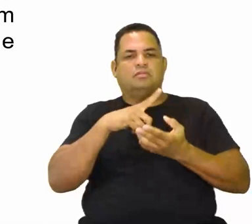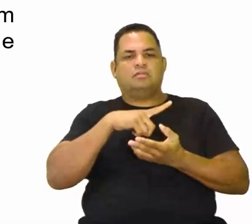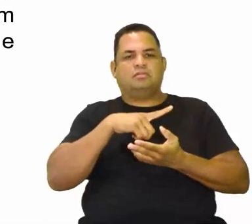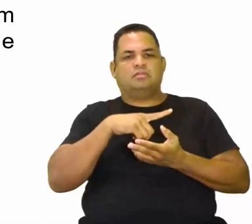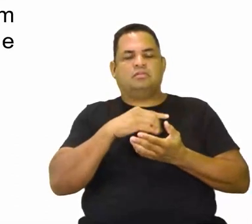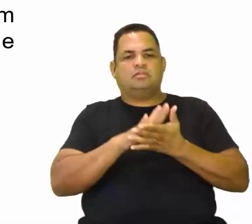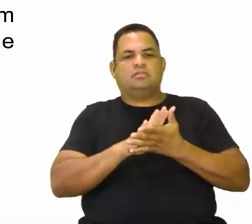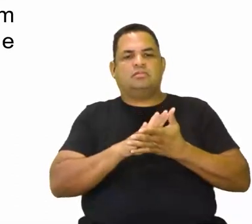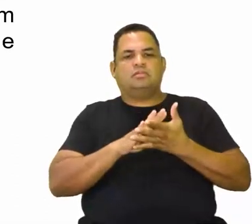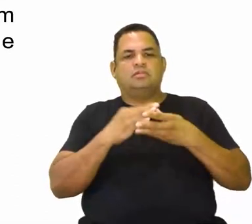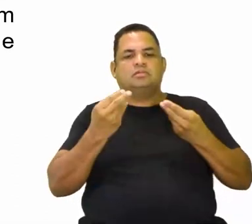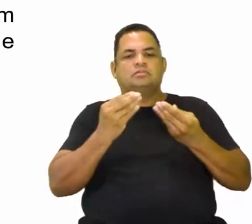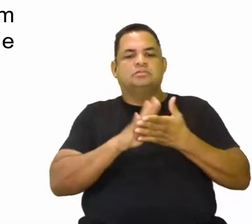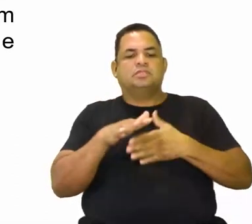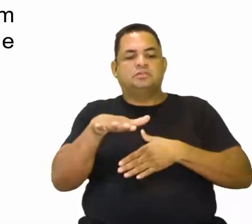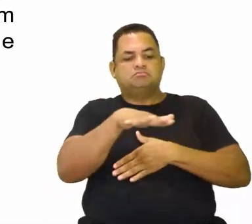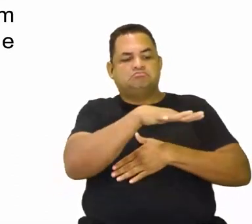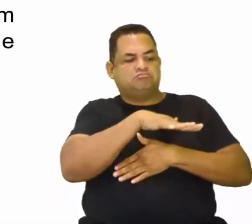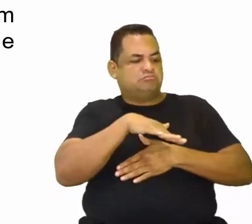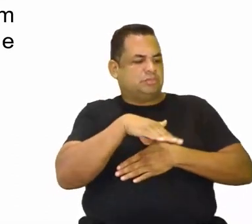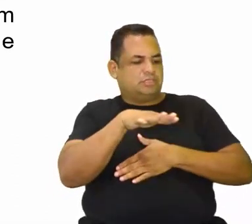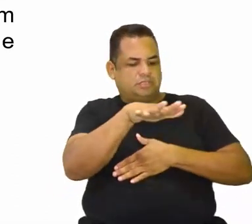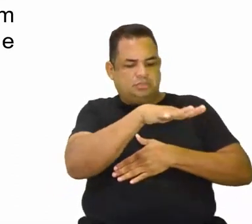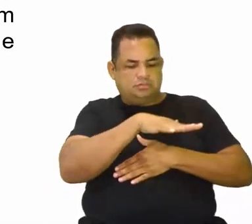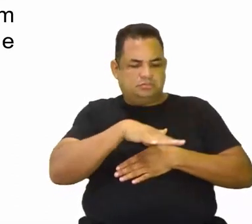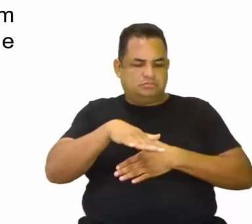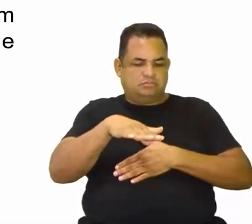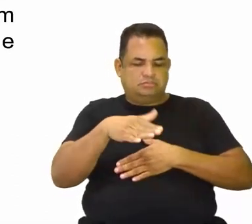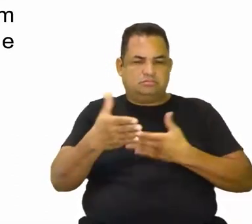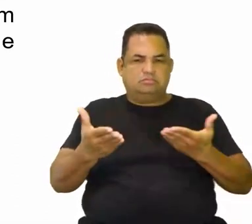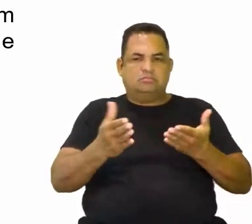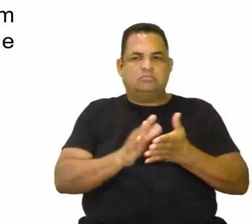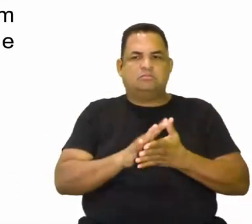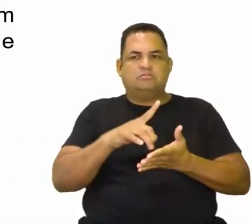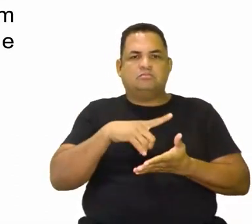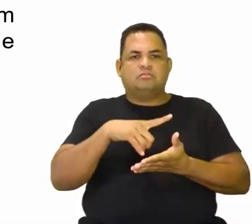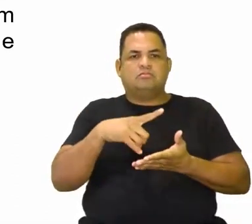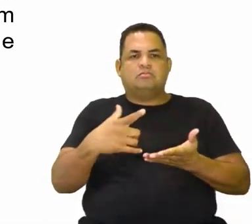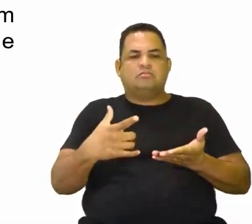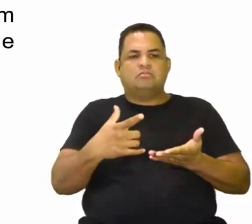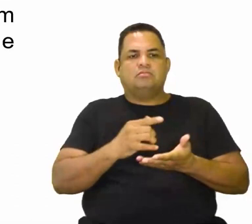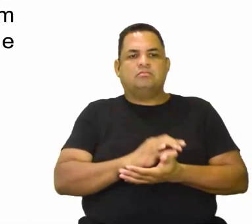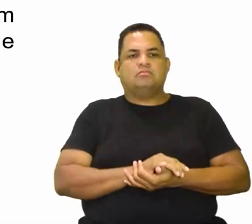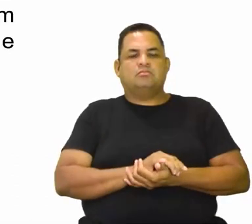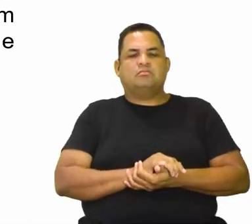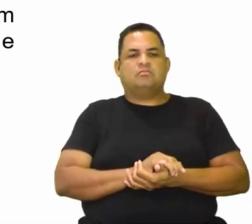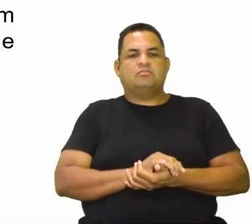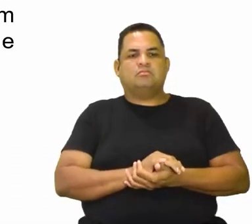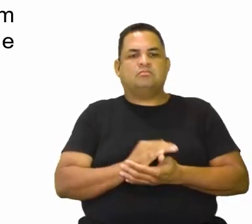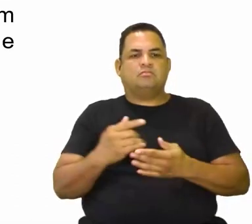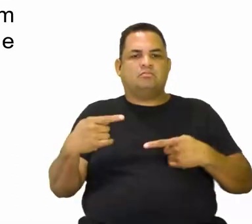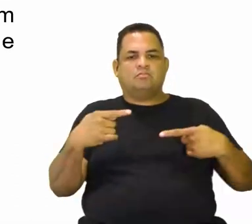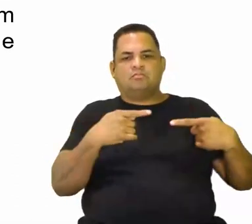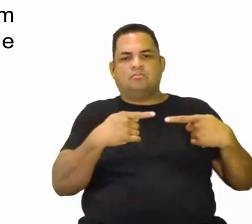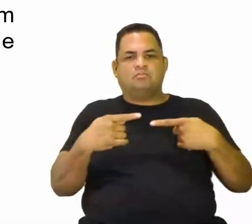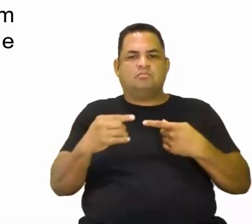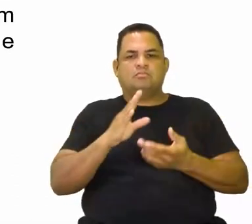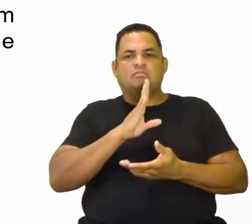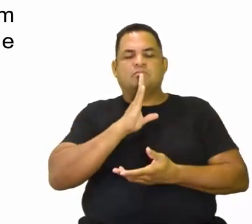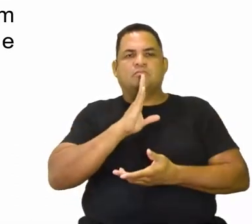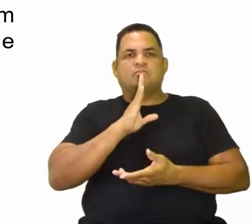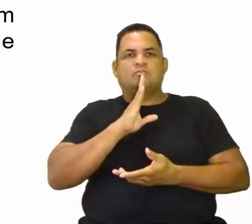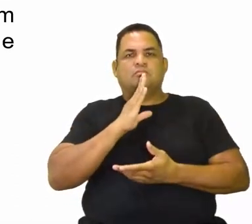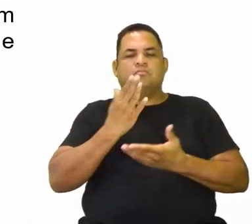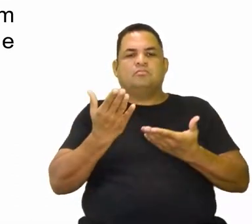massa e ocupa um lugar no espaço, tá bom? Então, com relação aos